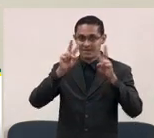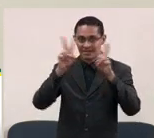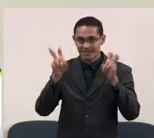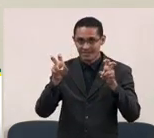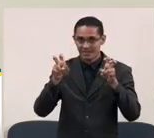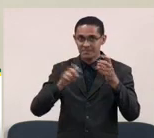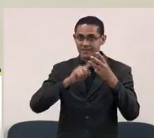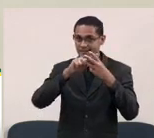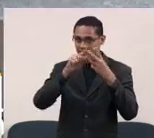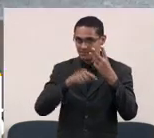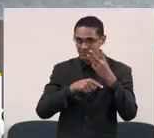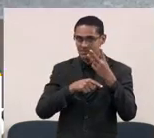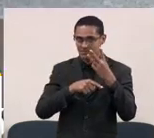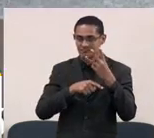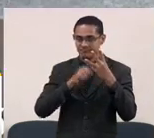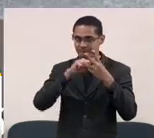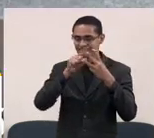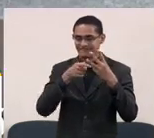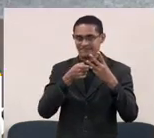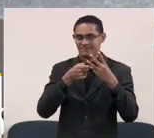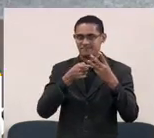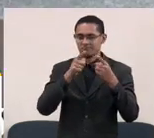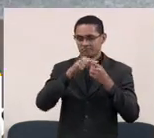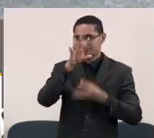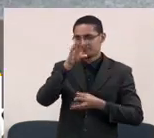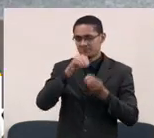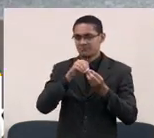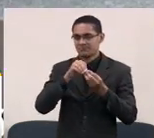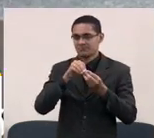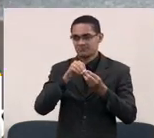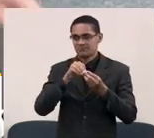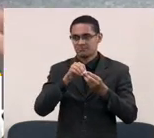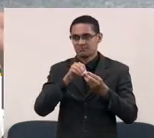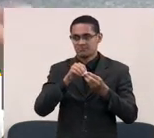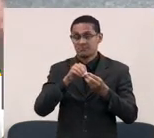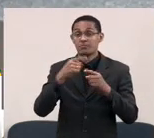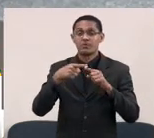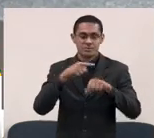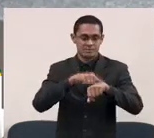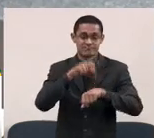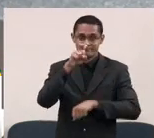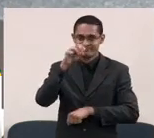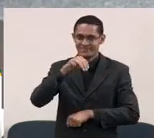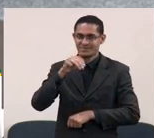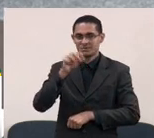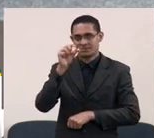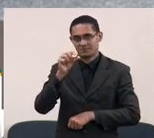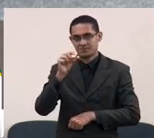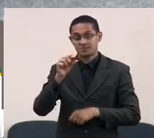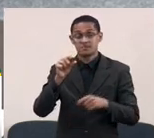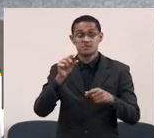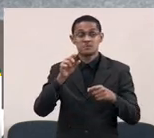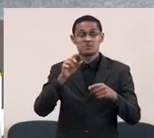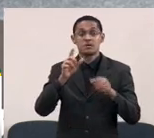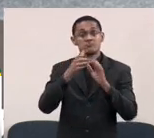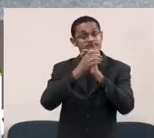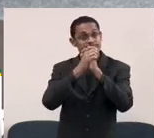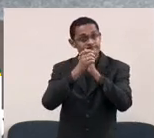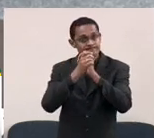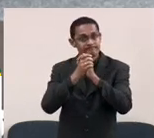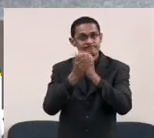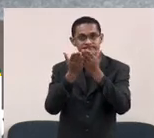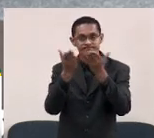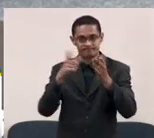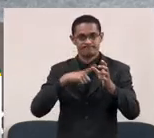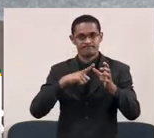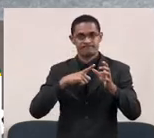assuntos. De forma muito breve, dado o exíguo tempo, queria cumprimentar os